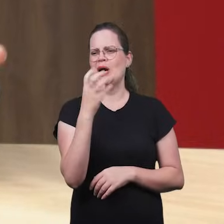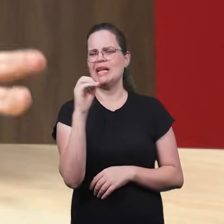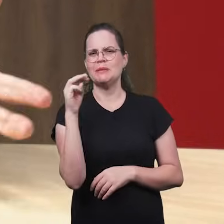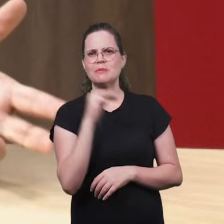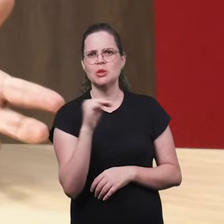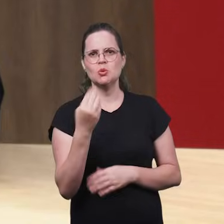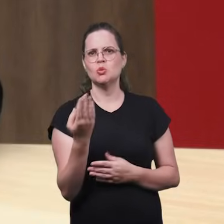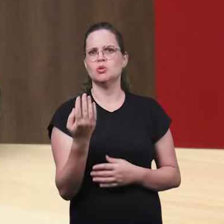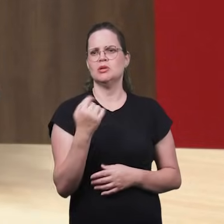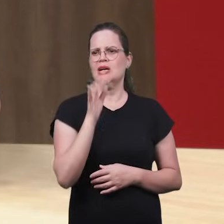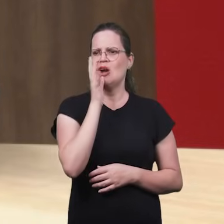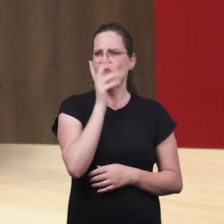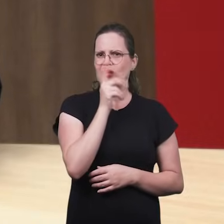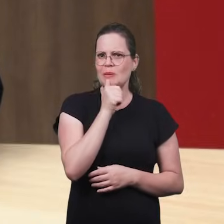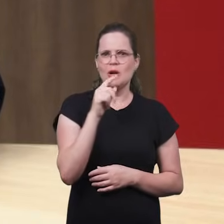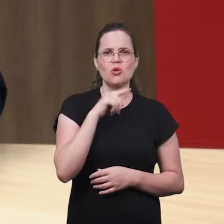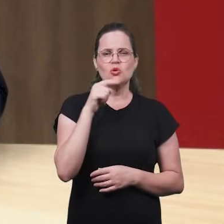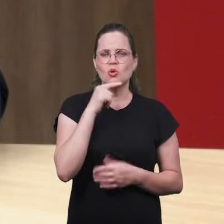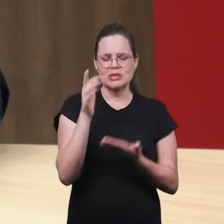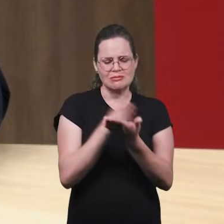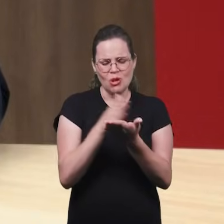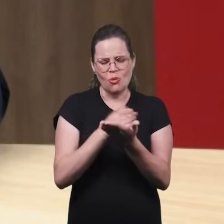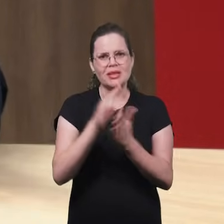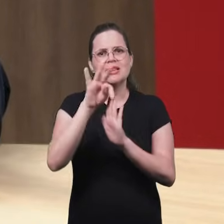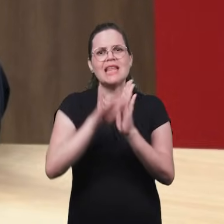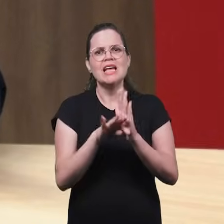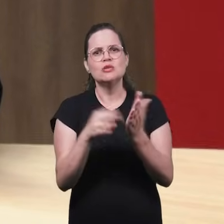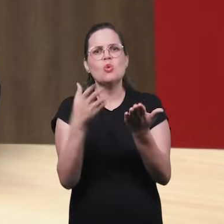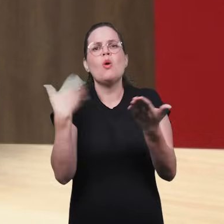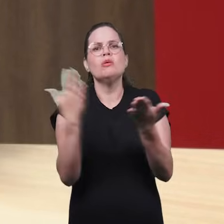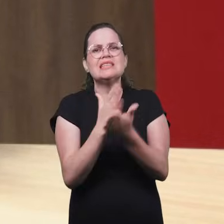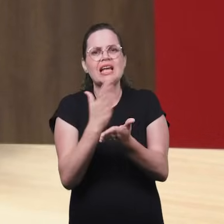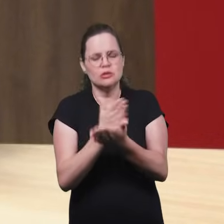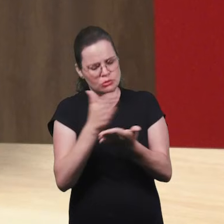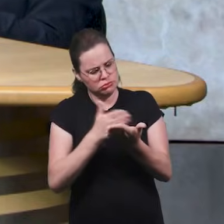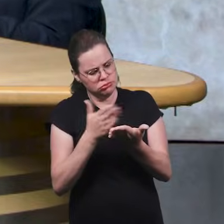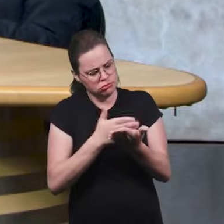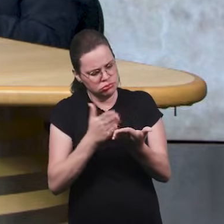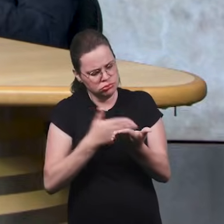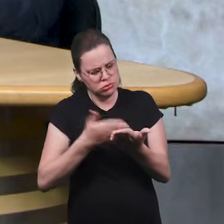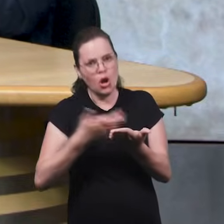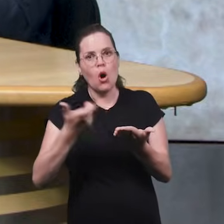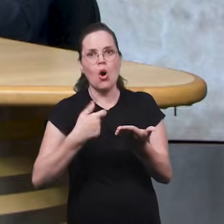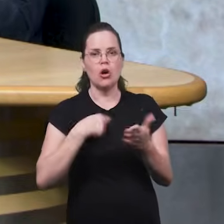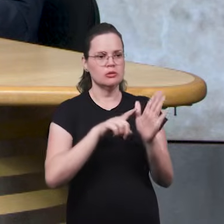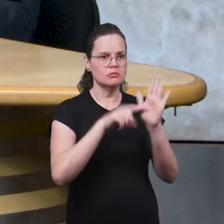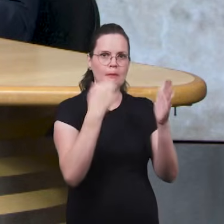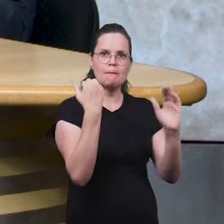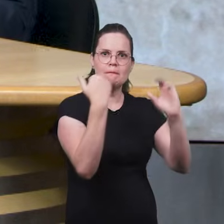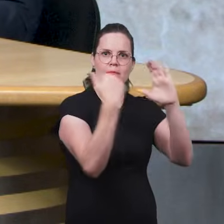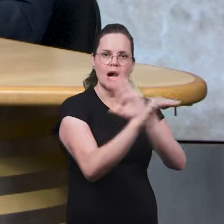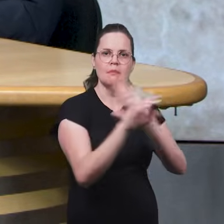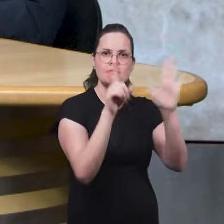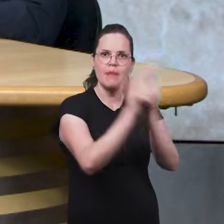na Bíblia, por exemplo, eu posso perguntar à inteligência artificial, ela vai me dizer rapidamente. Onde então, está? Eu ganho tempo. Eu não vou